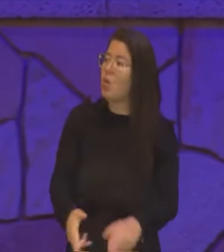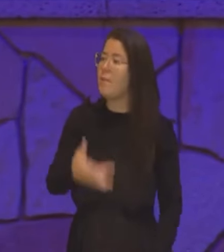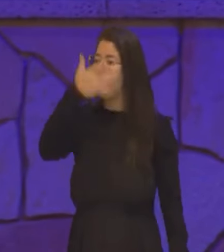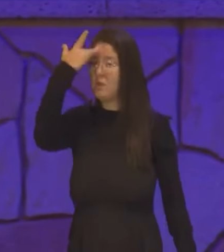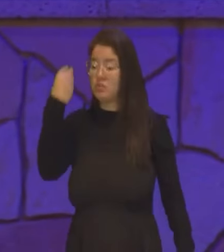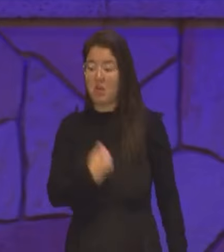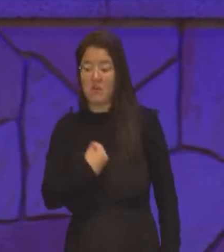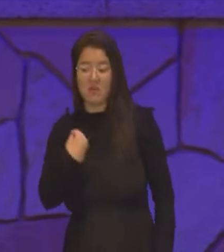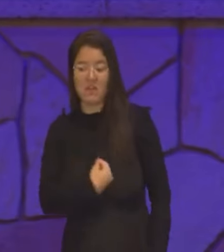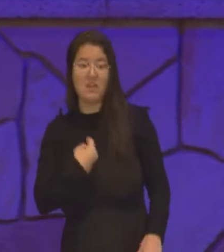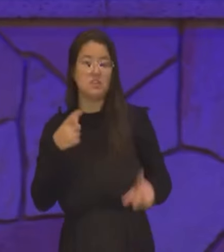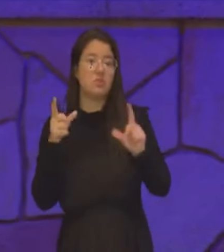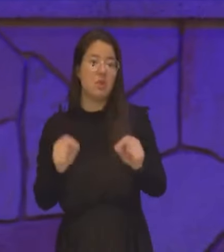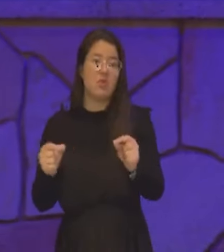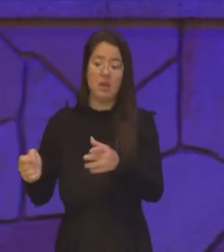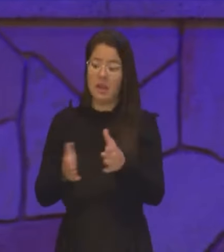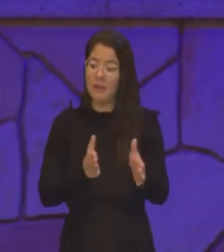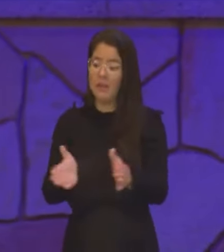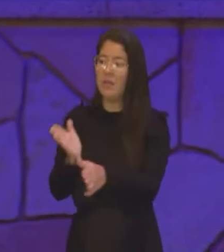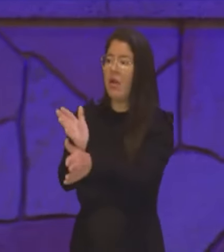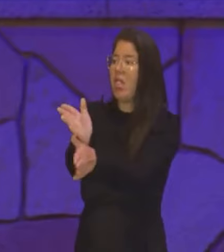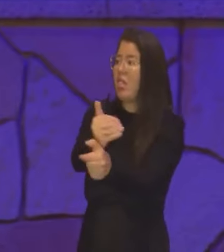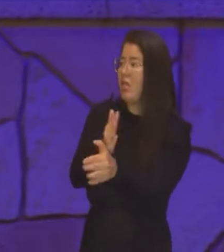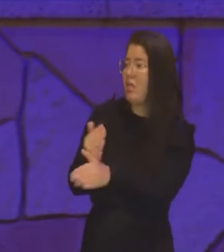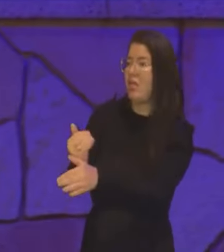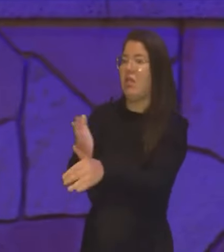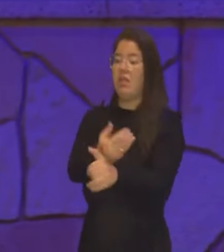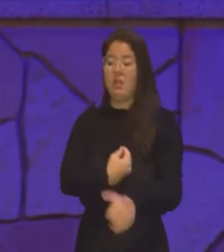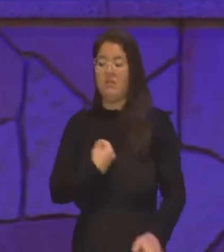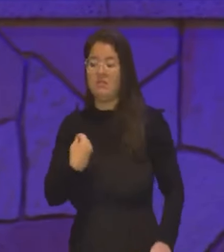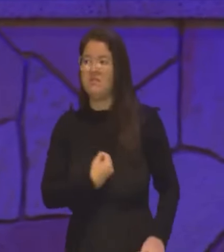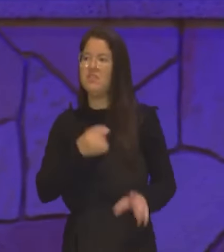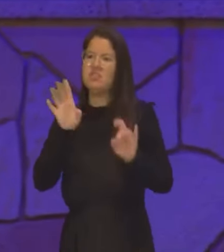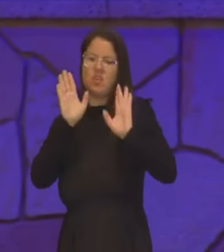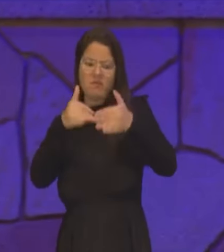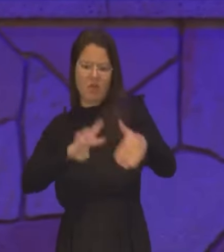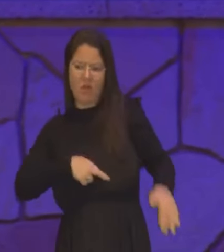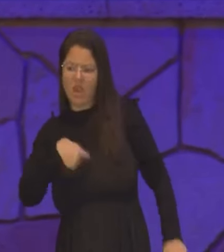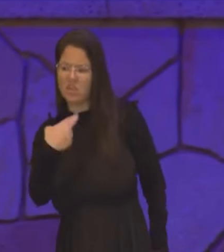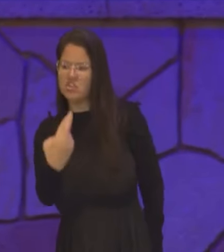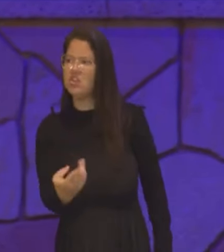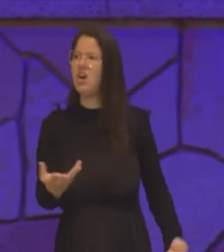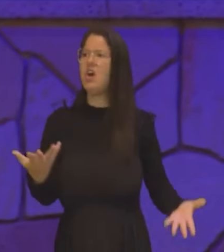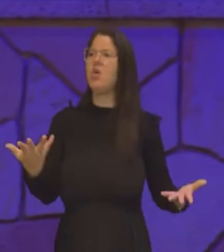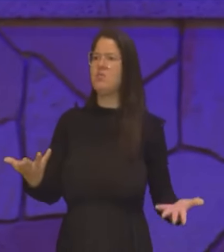vivenciando justamente esse caminho, vivendo em religiosidade,